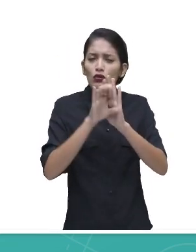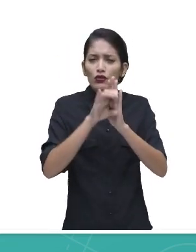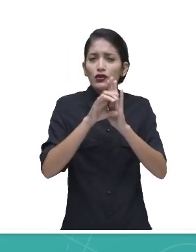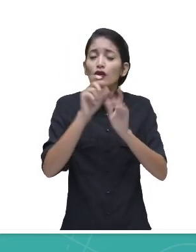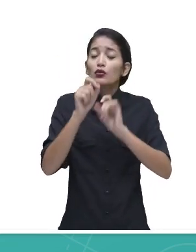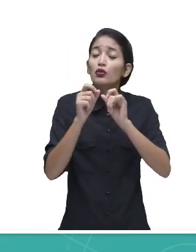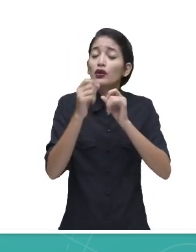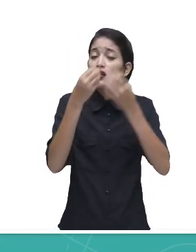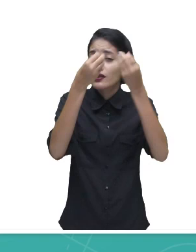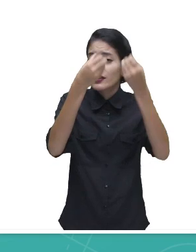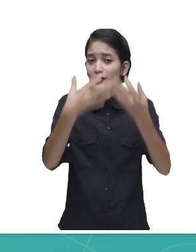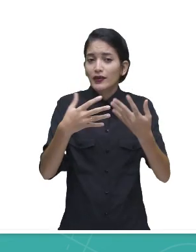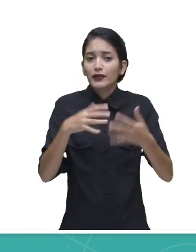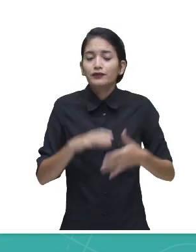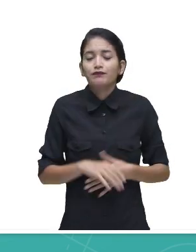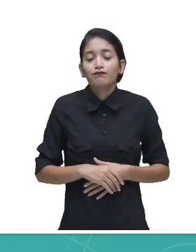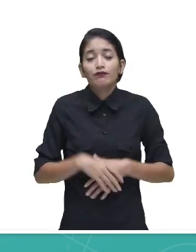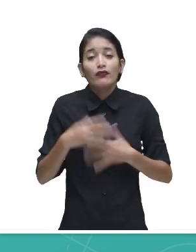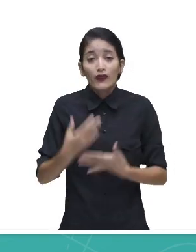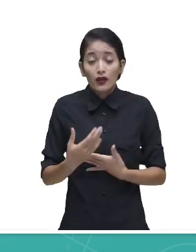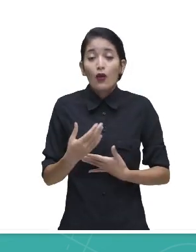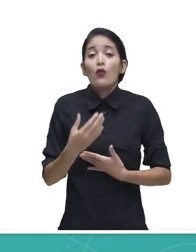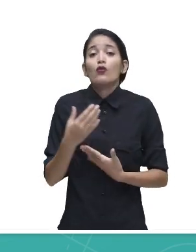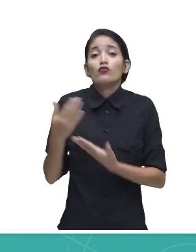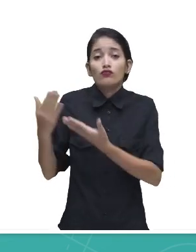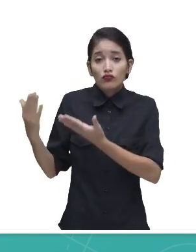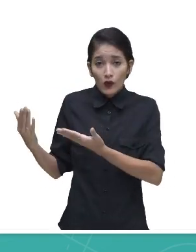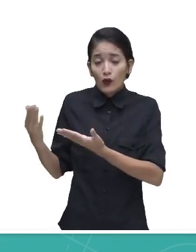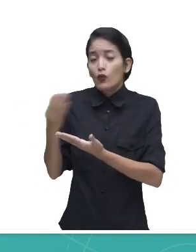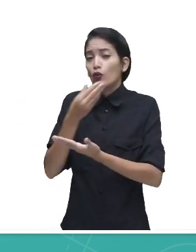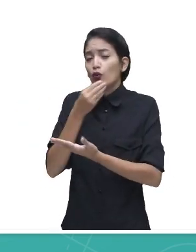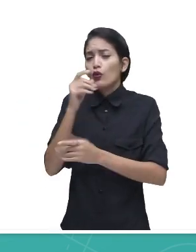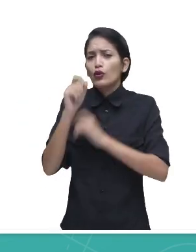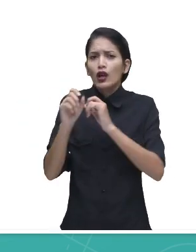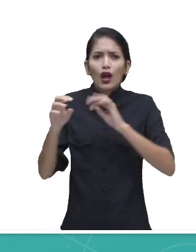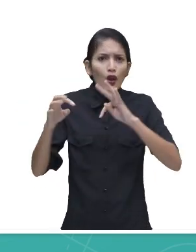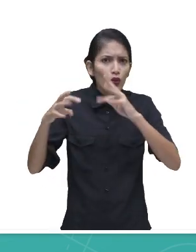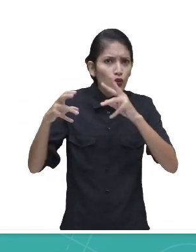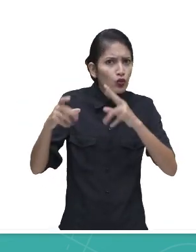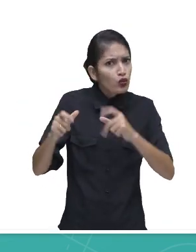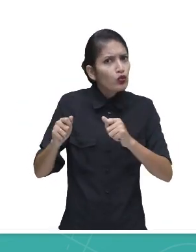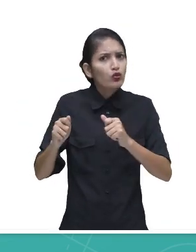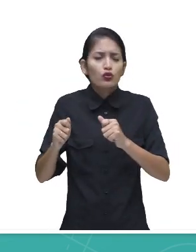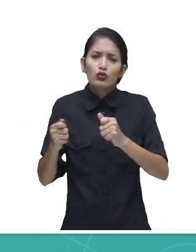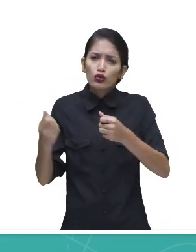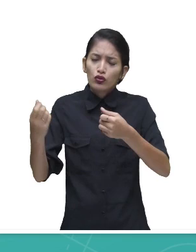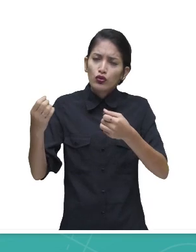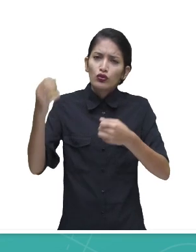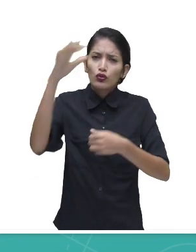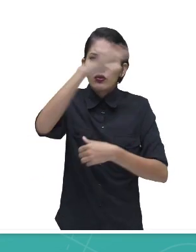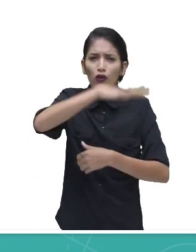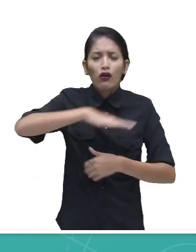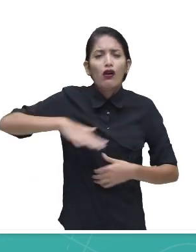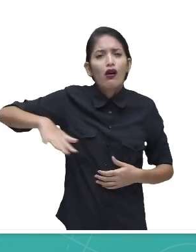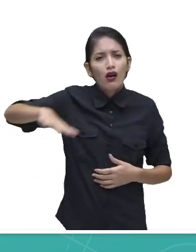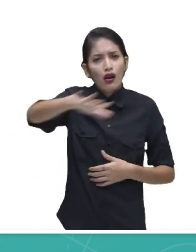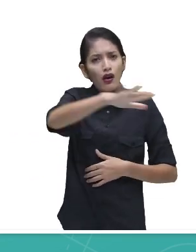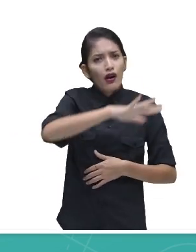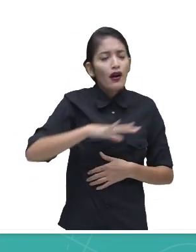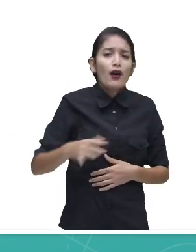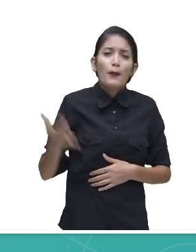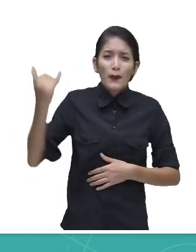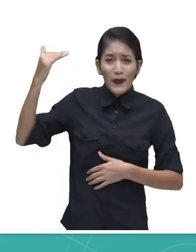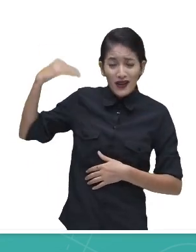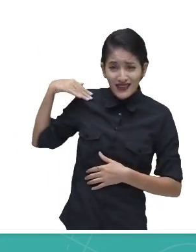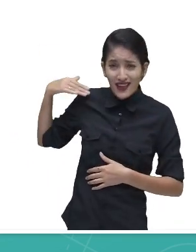disse. Então, segundo Carl Sagan, o cosmo é tudo que existe, sempre existiu e